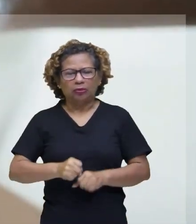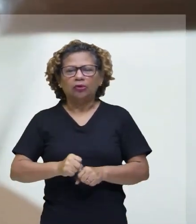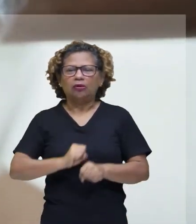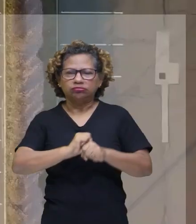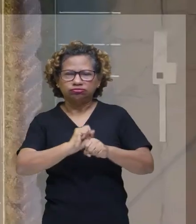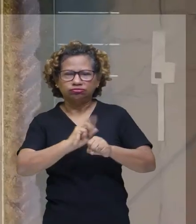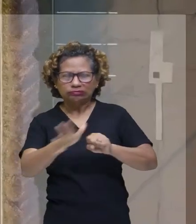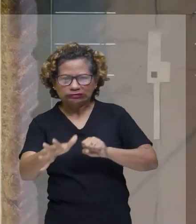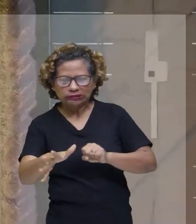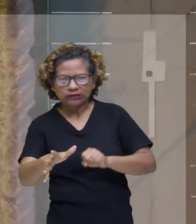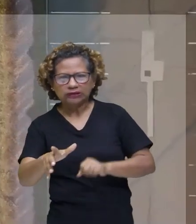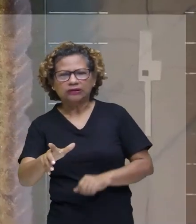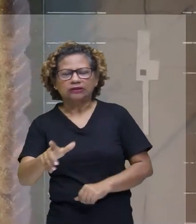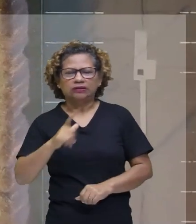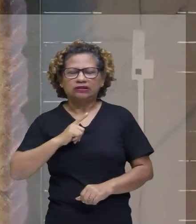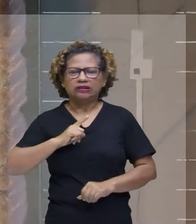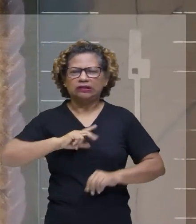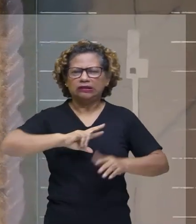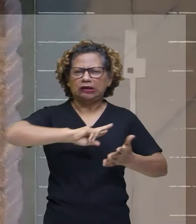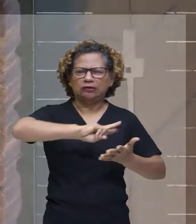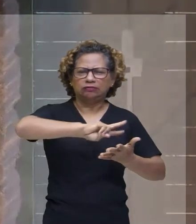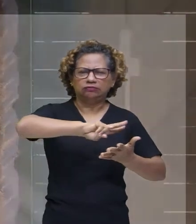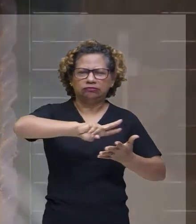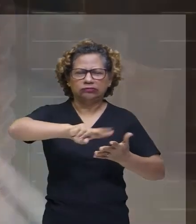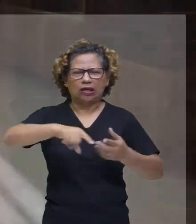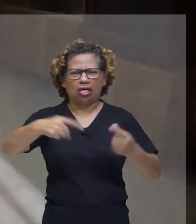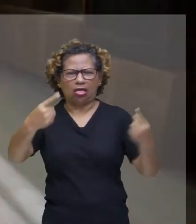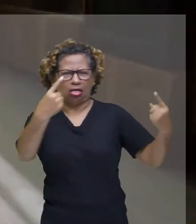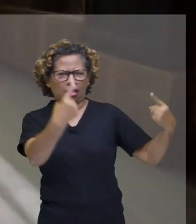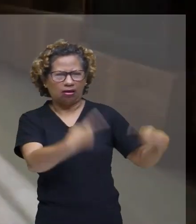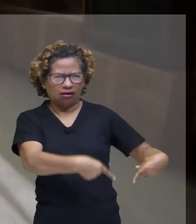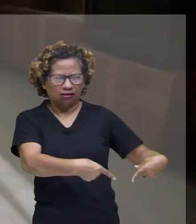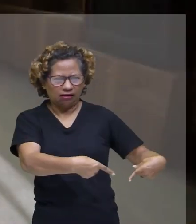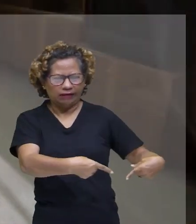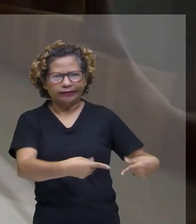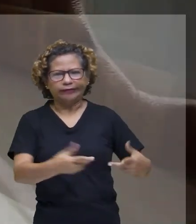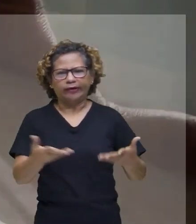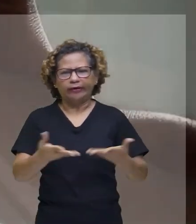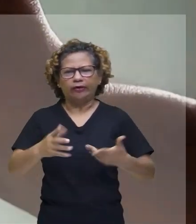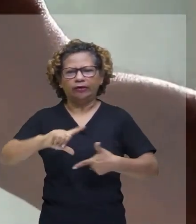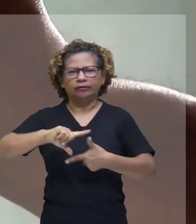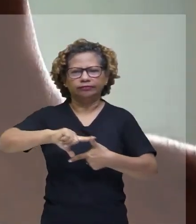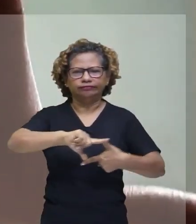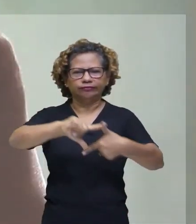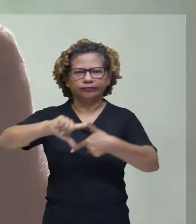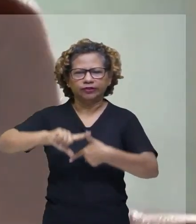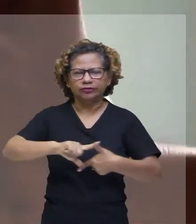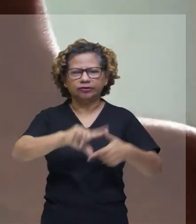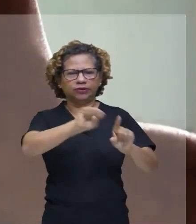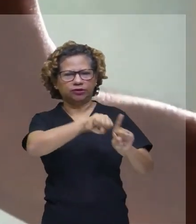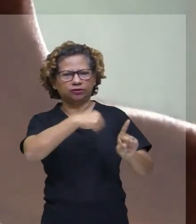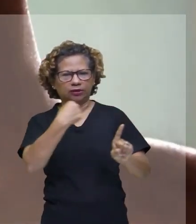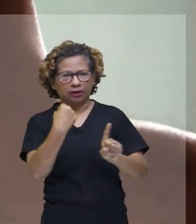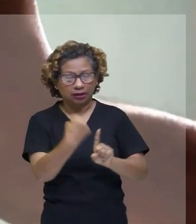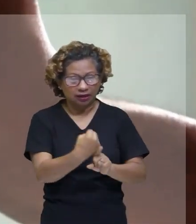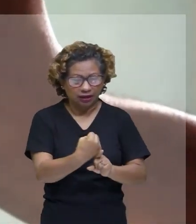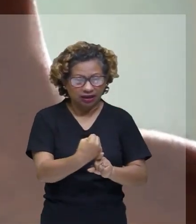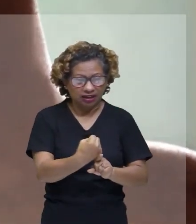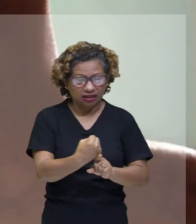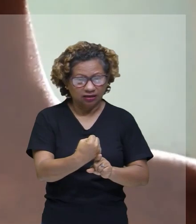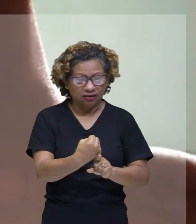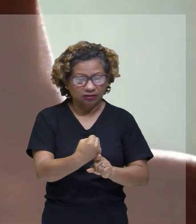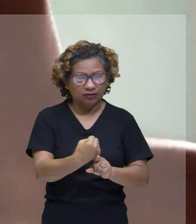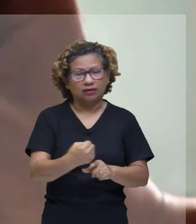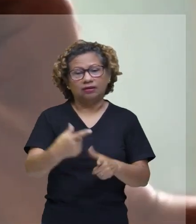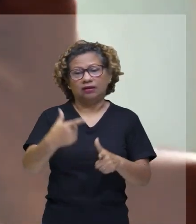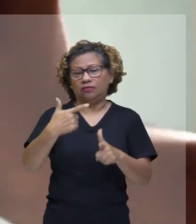vários desafios. Ainda mais com a exigência do isolamento social. Pois este é exatamente o